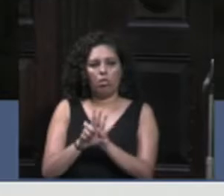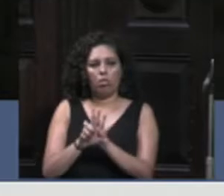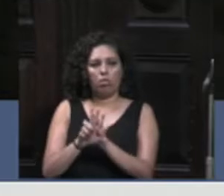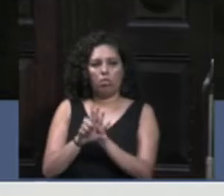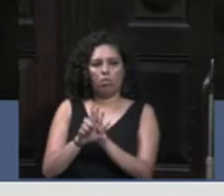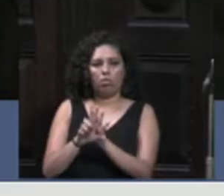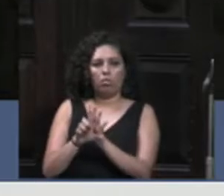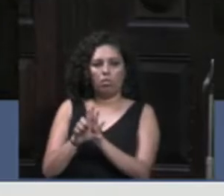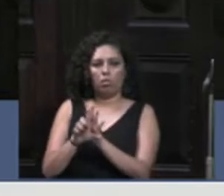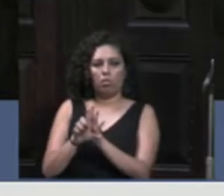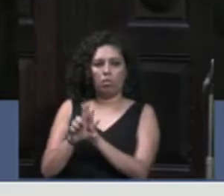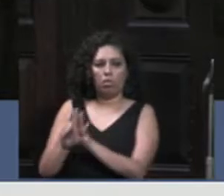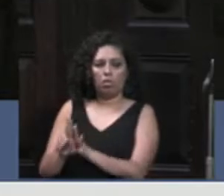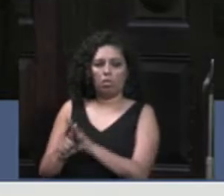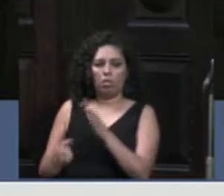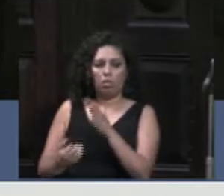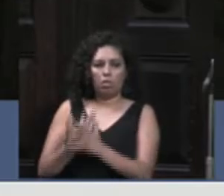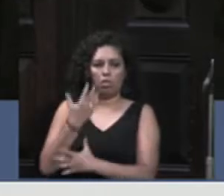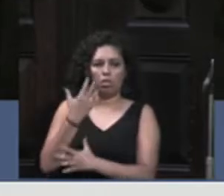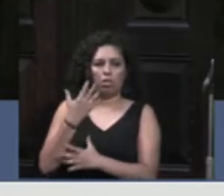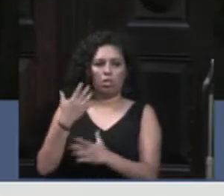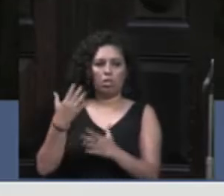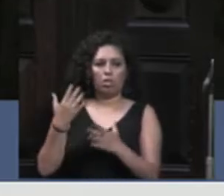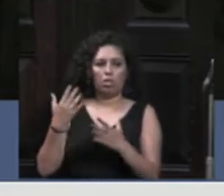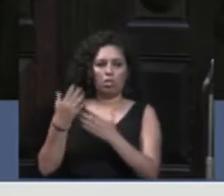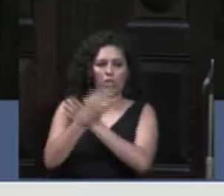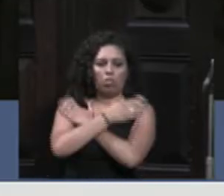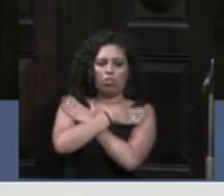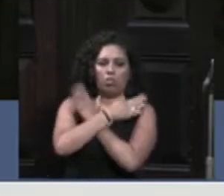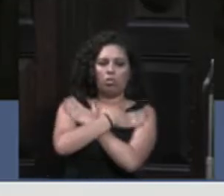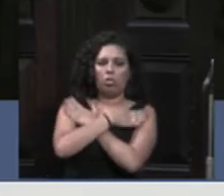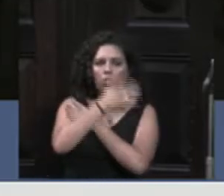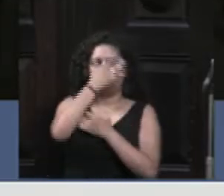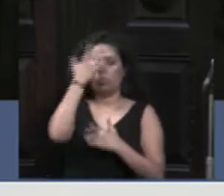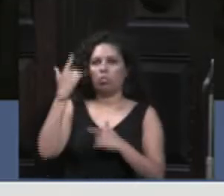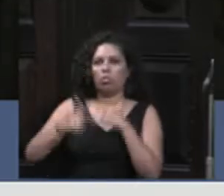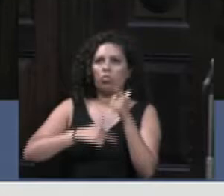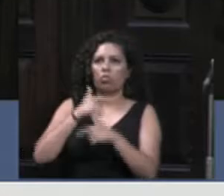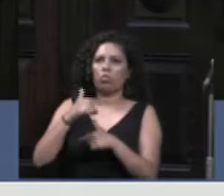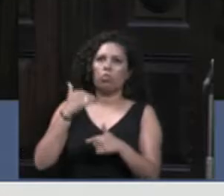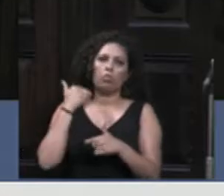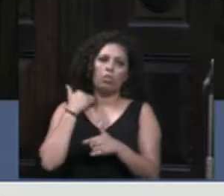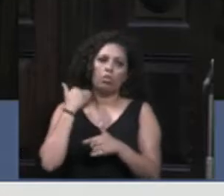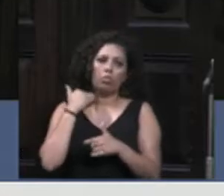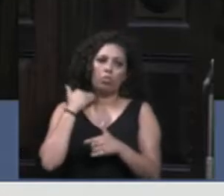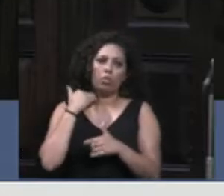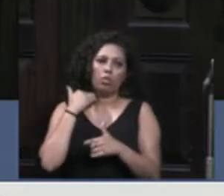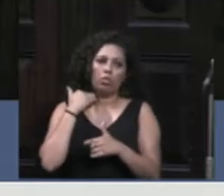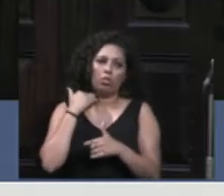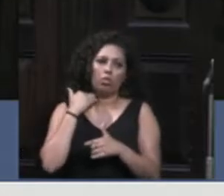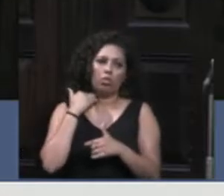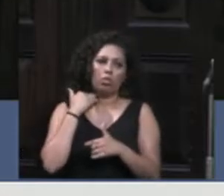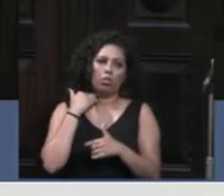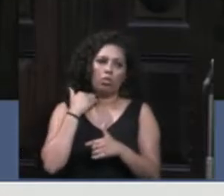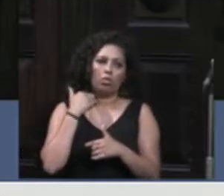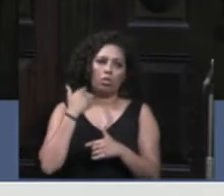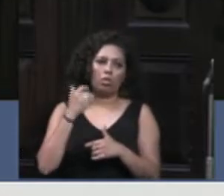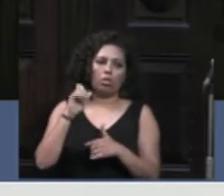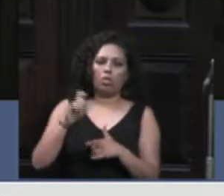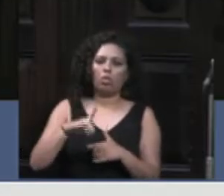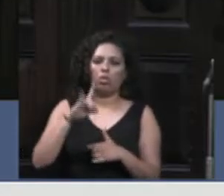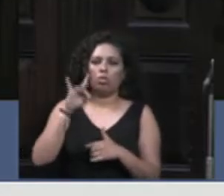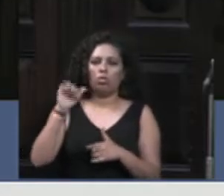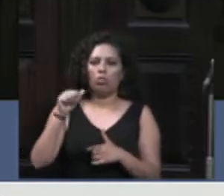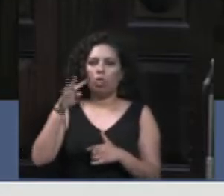cria um feriado estadual para os bancários na quarta-feira de cinzas. É uma luta grande do